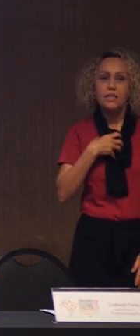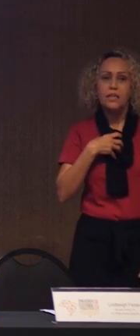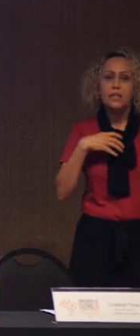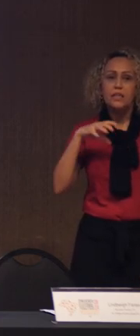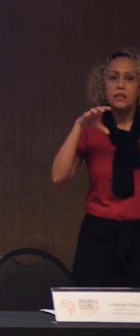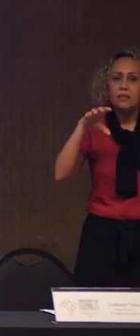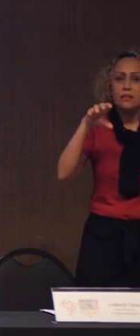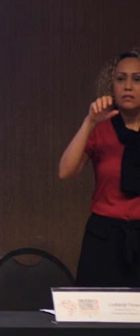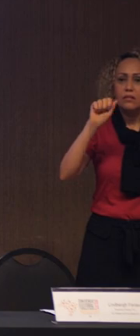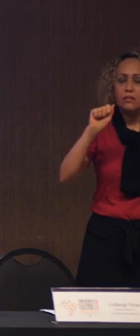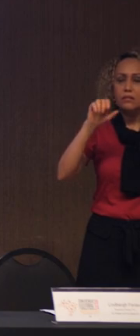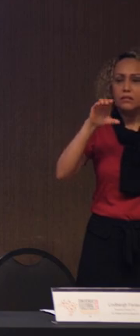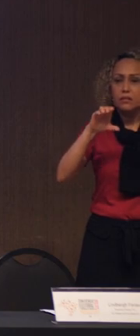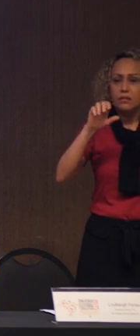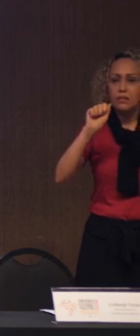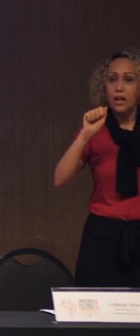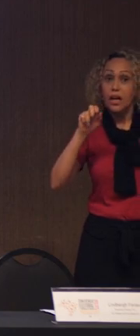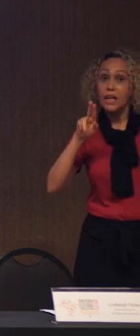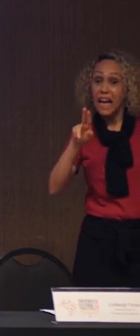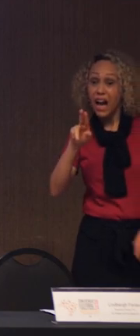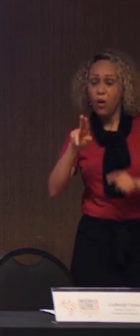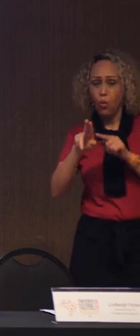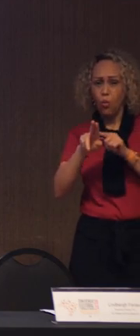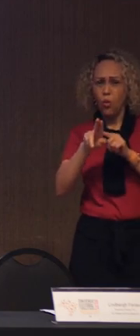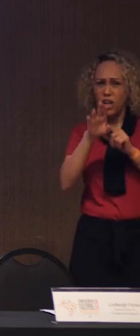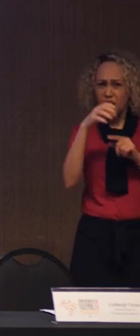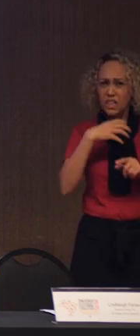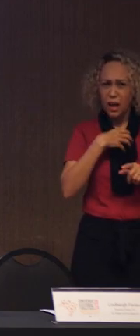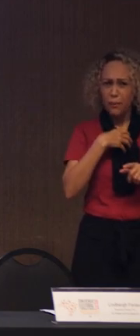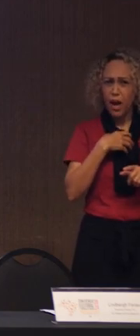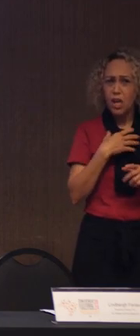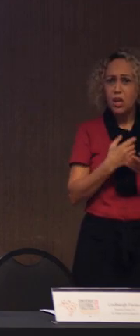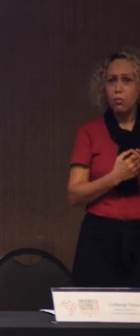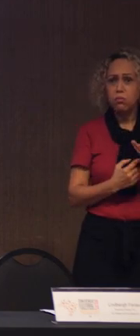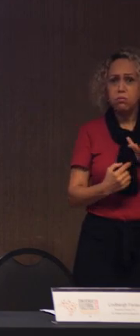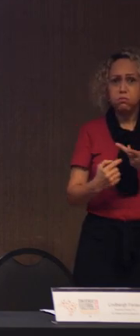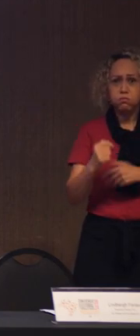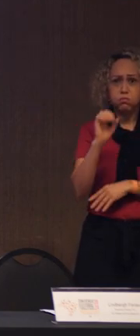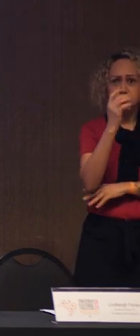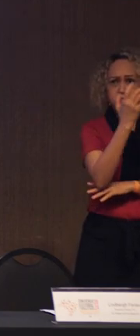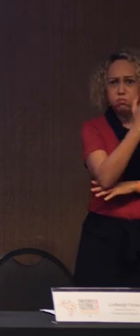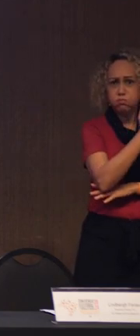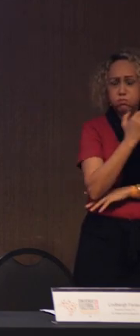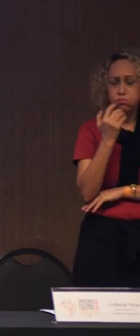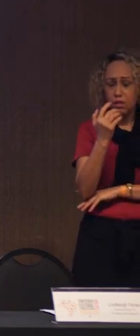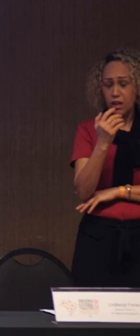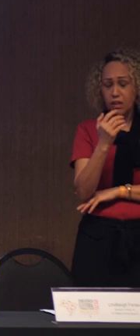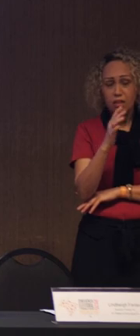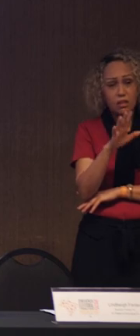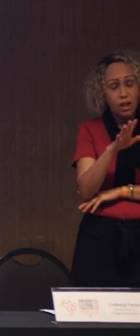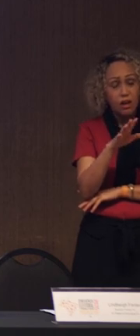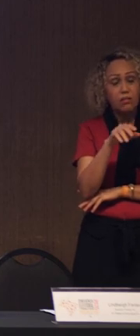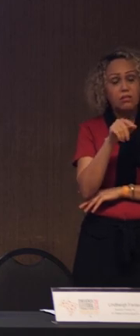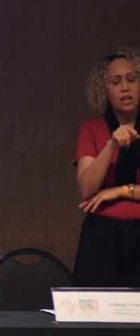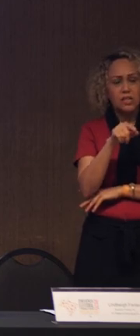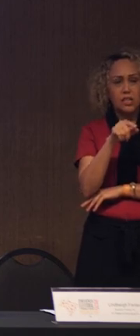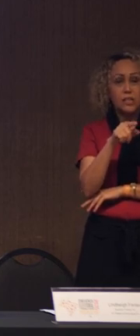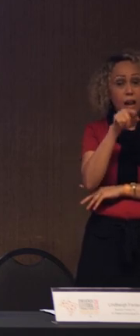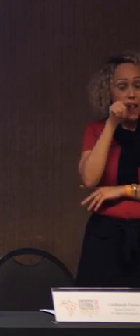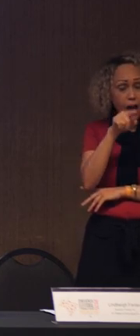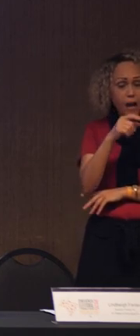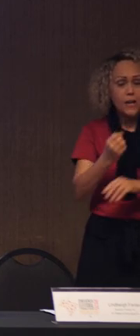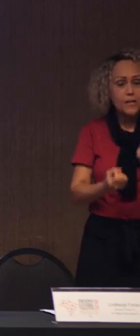Suíça fazer o melhor chocolate do mundo, colocar pesquisa aplicada para fazer o melhor chocolate do mundo no Brasil, industrializar a nossa produção